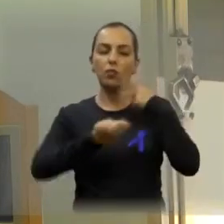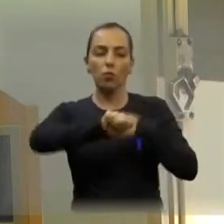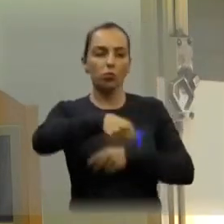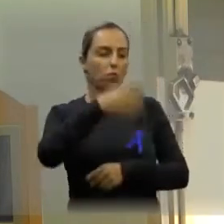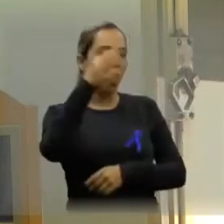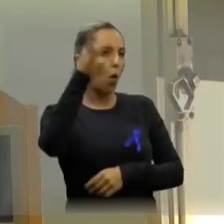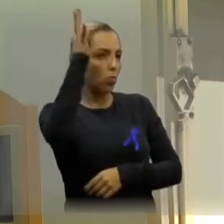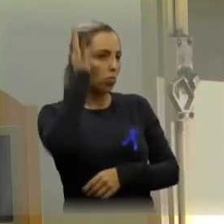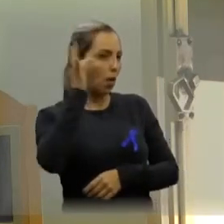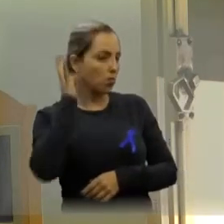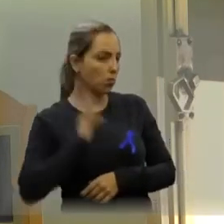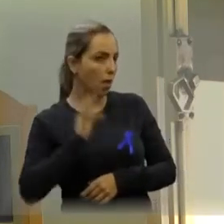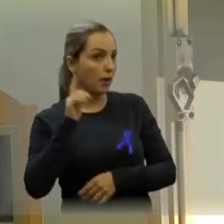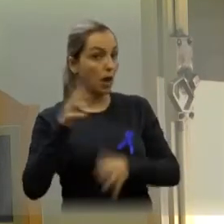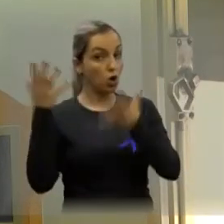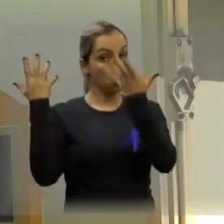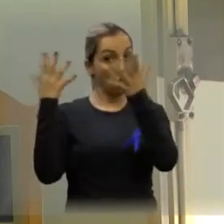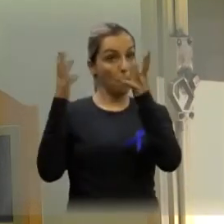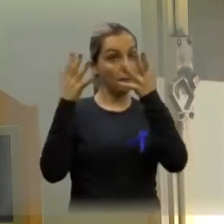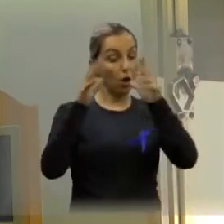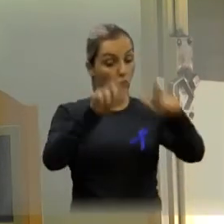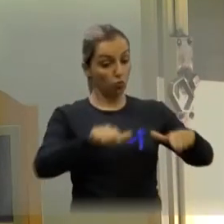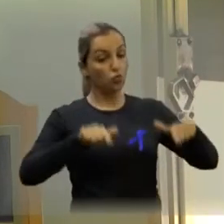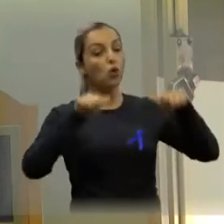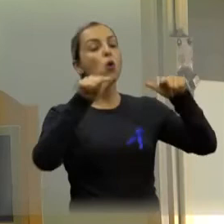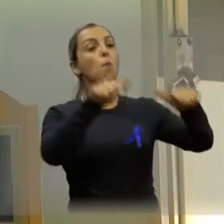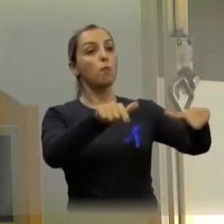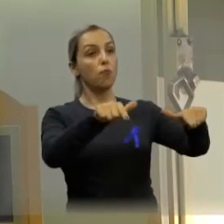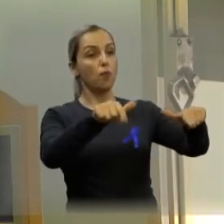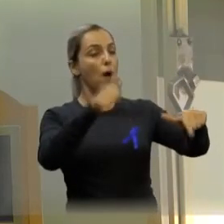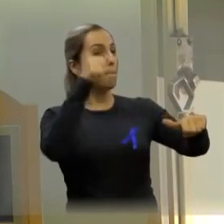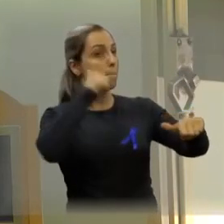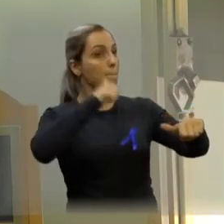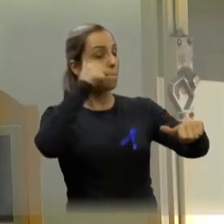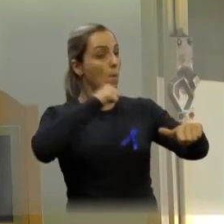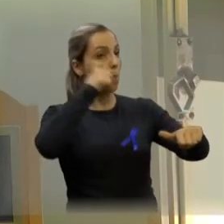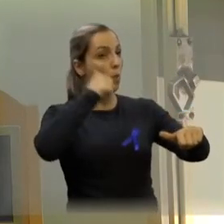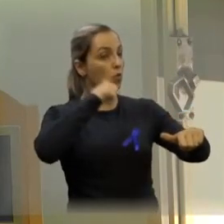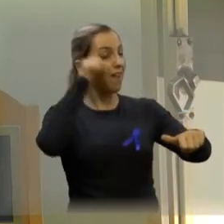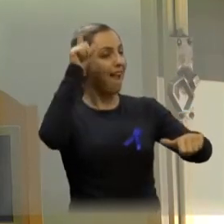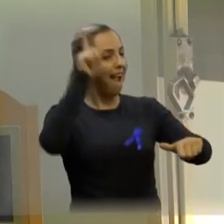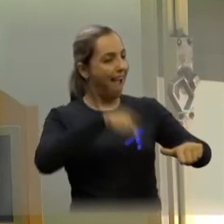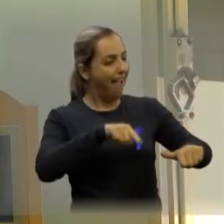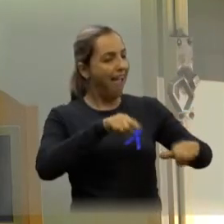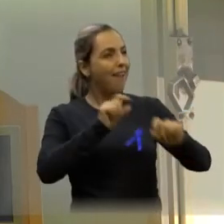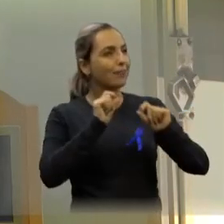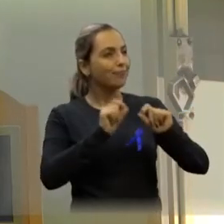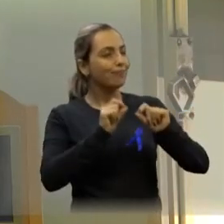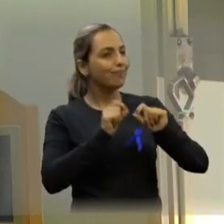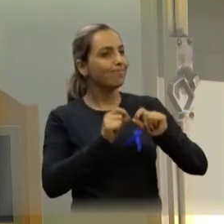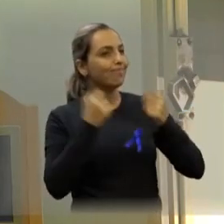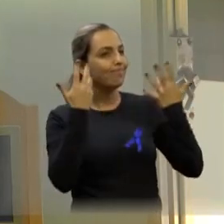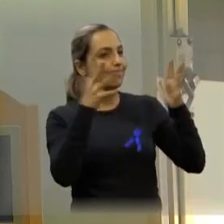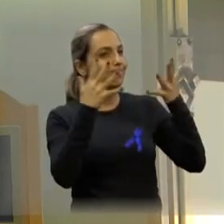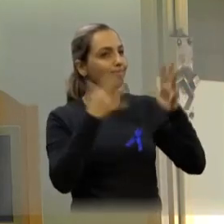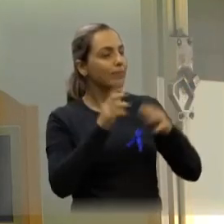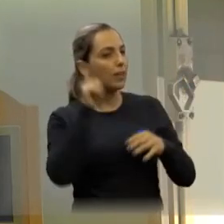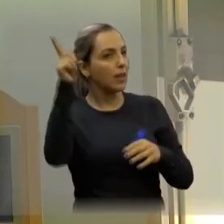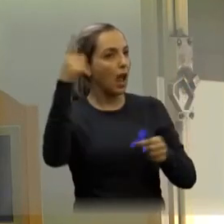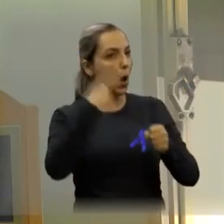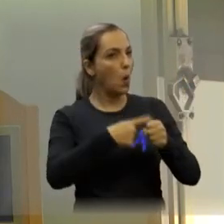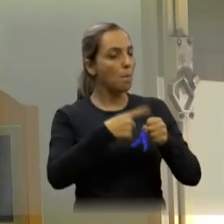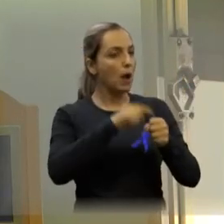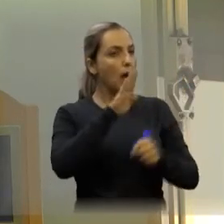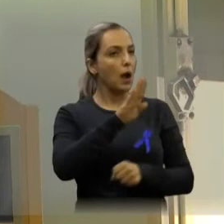Tainara, que homenageou uma senhora que lá no